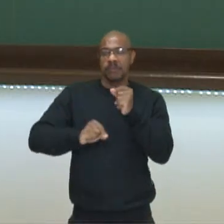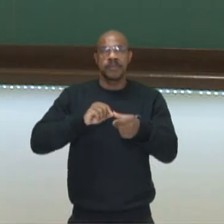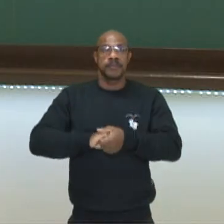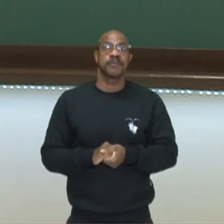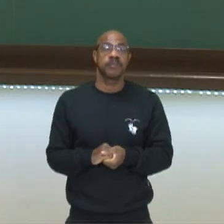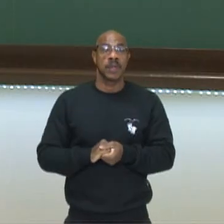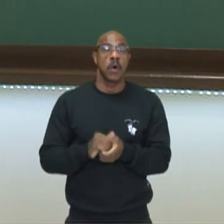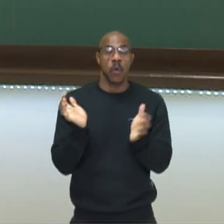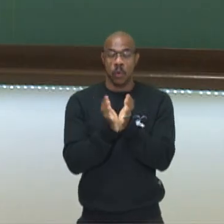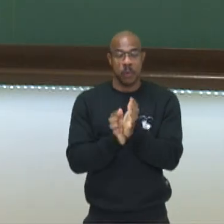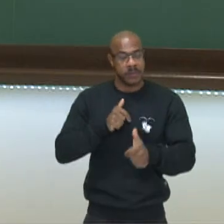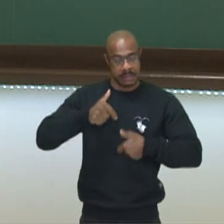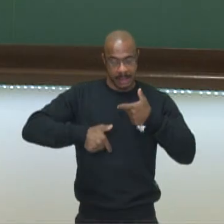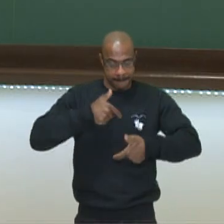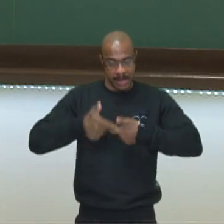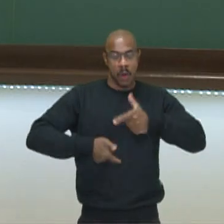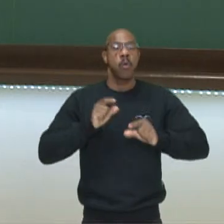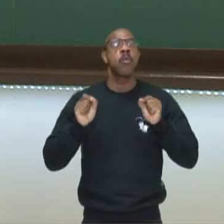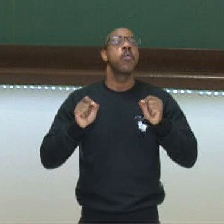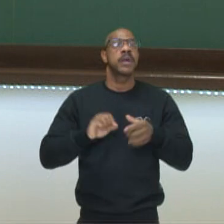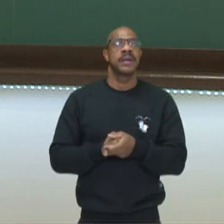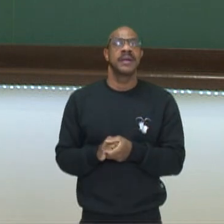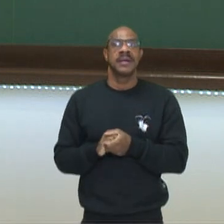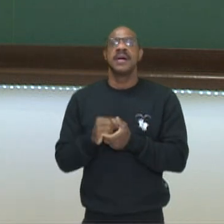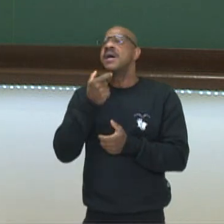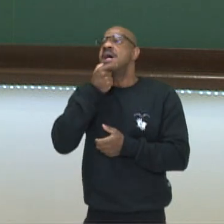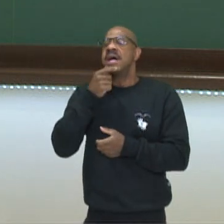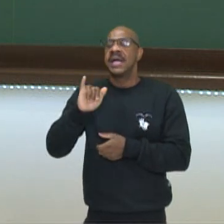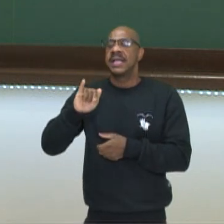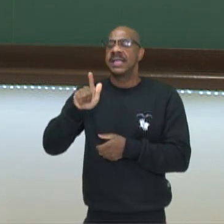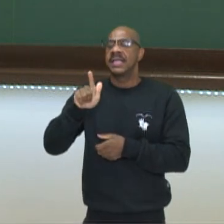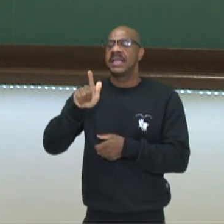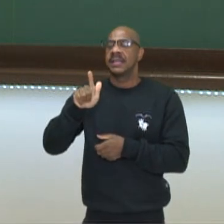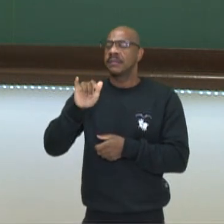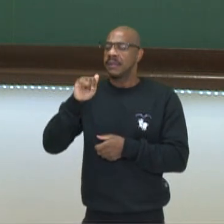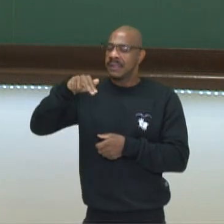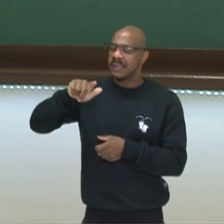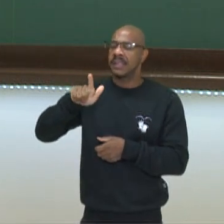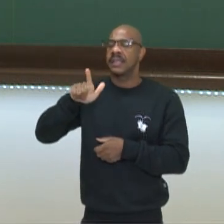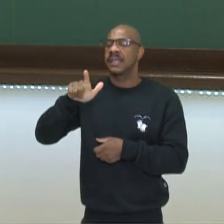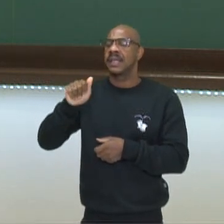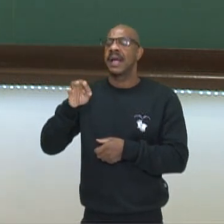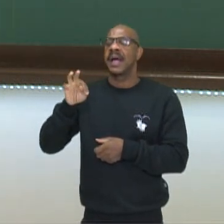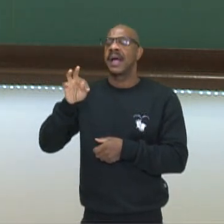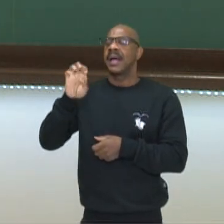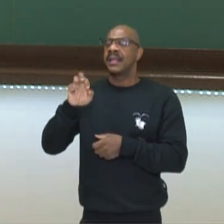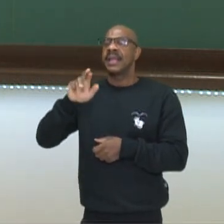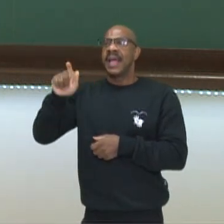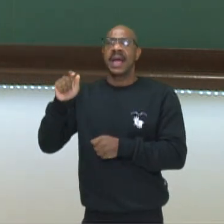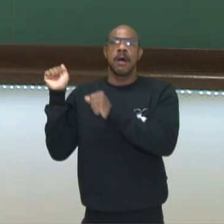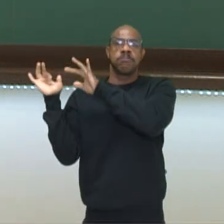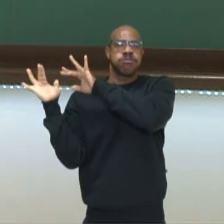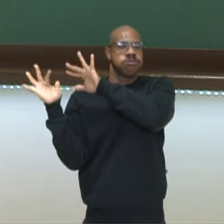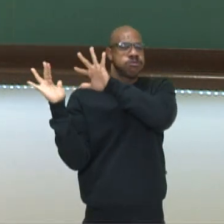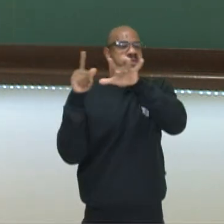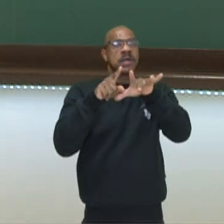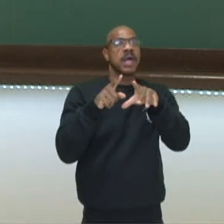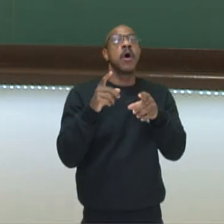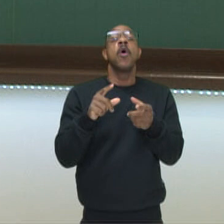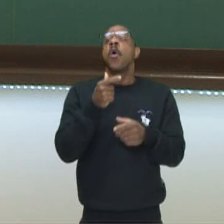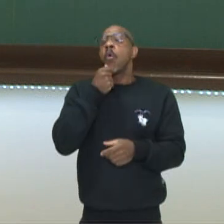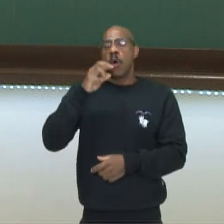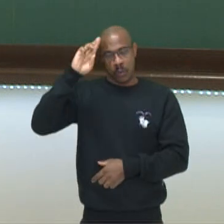muitos trabalhadores, eles foram trazidos da Inglaterra pelos proprietários de terras, né, para iniciar esse processo